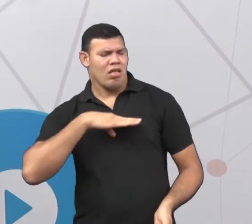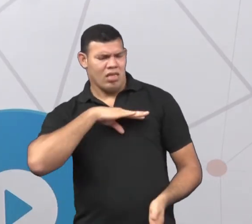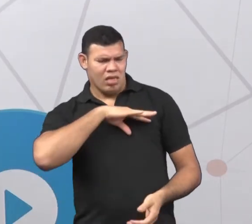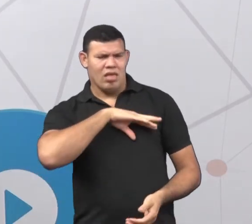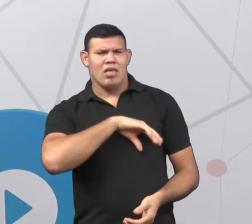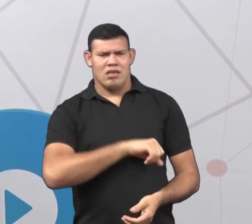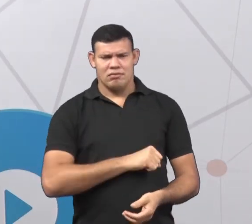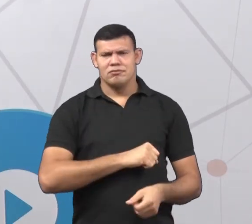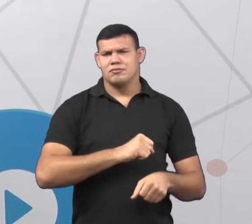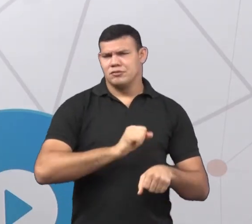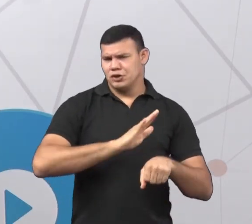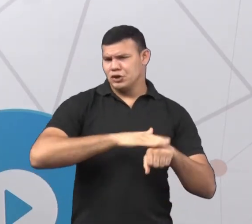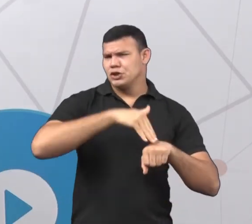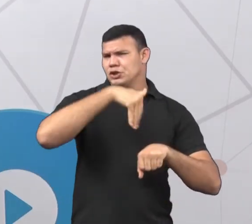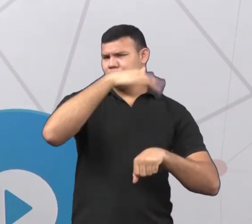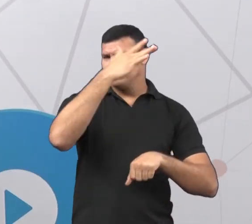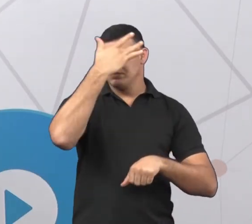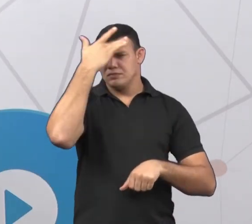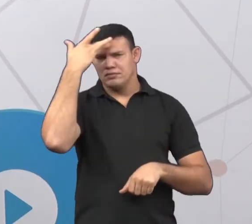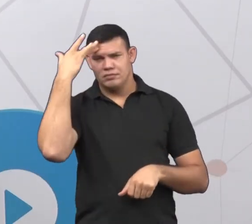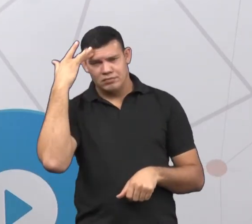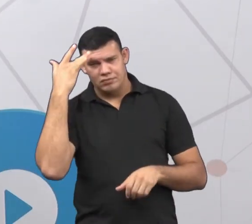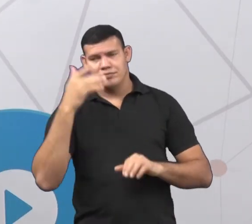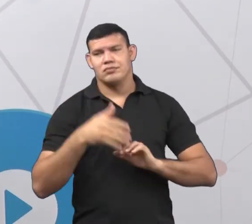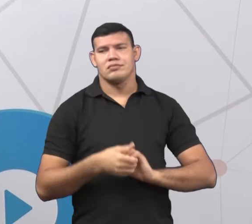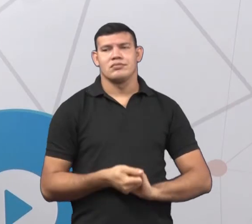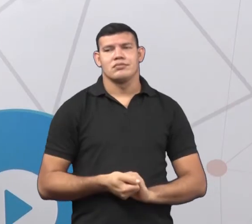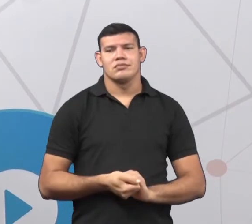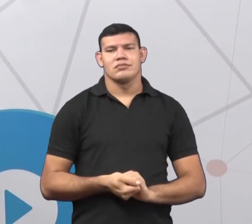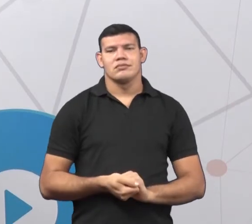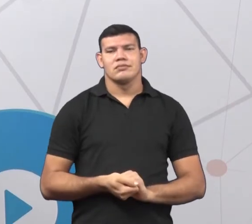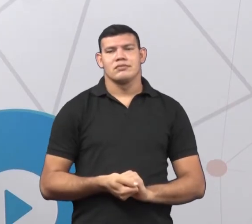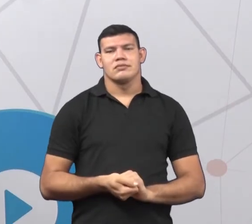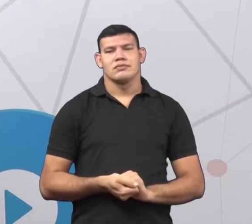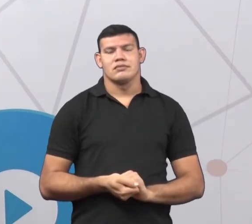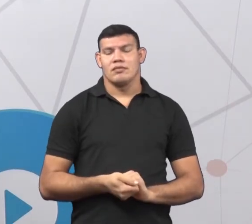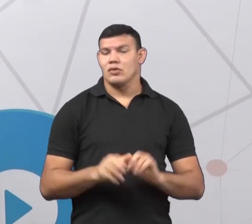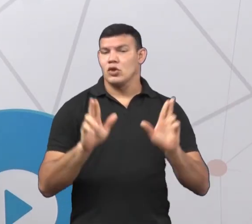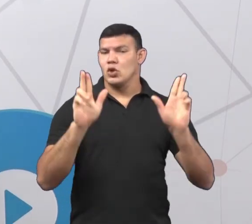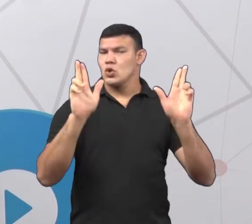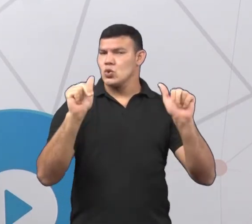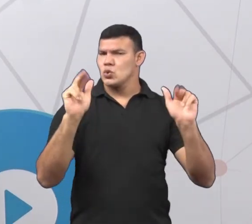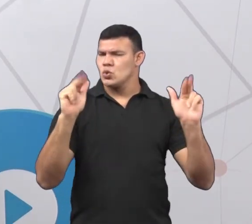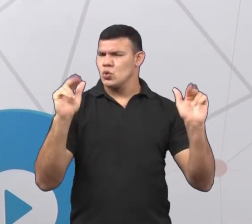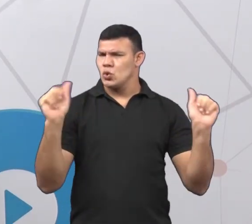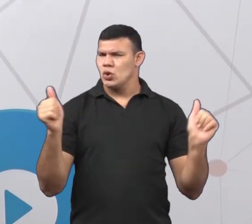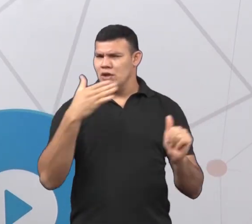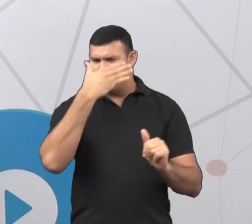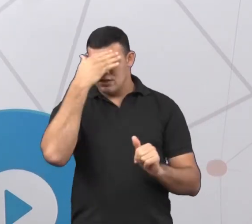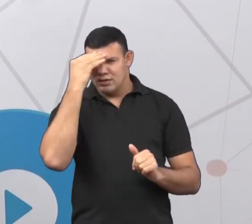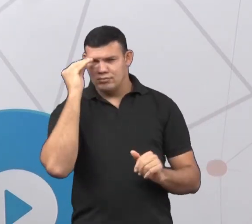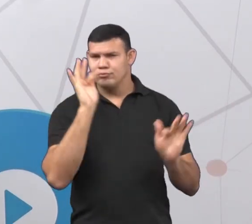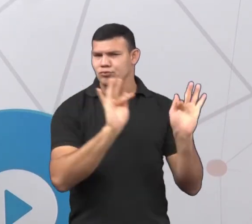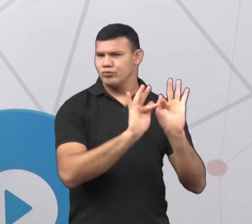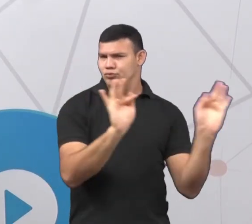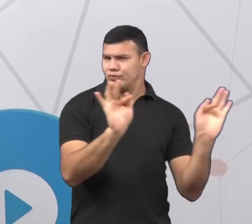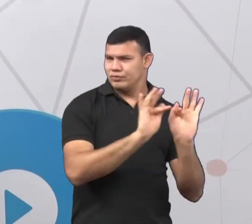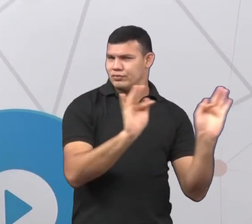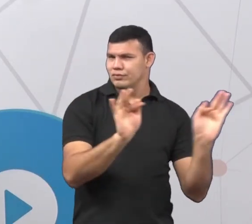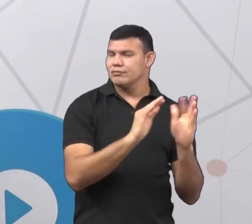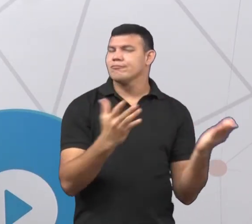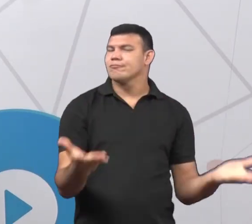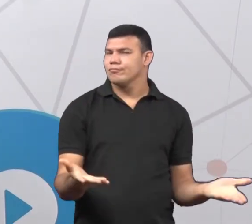amar más las personas. Vejam, pessoal, não esqueçam nunca mais dessas frases que o professor está dando para